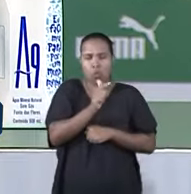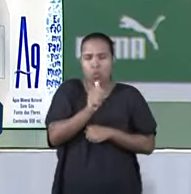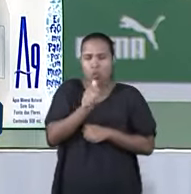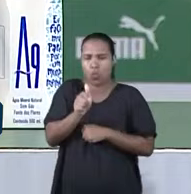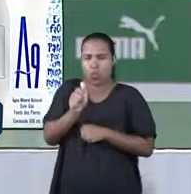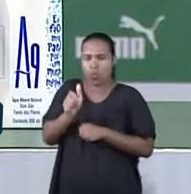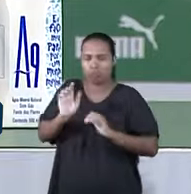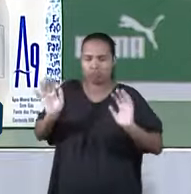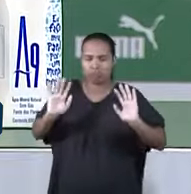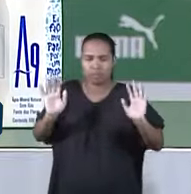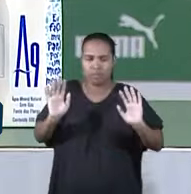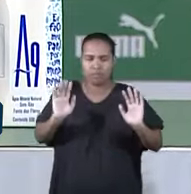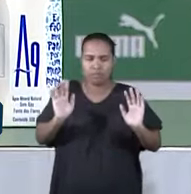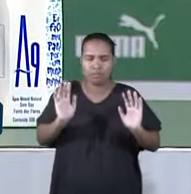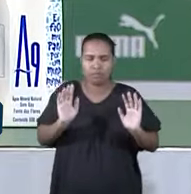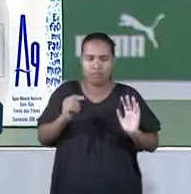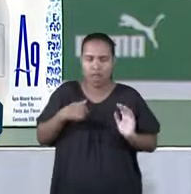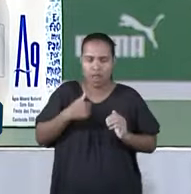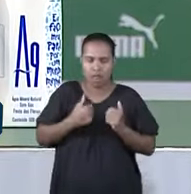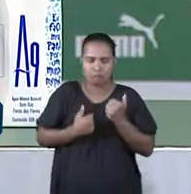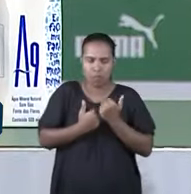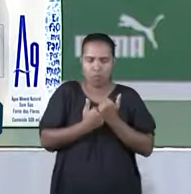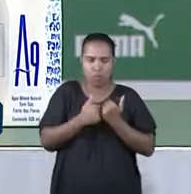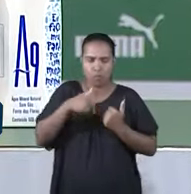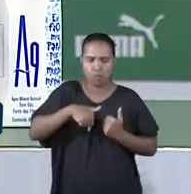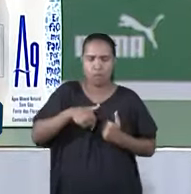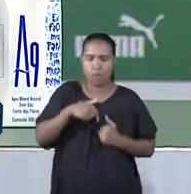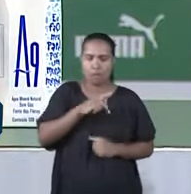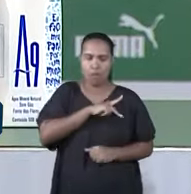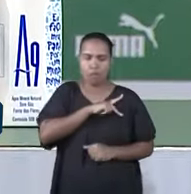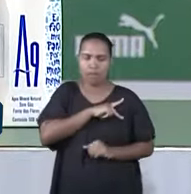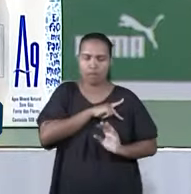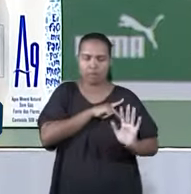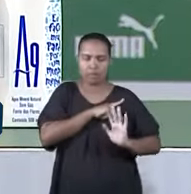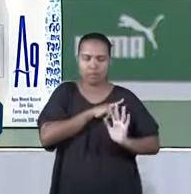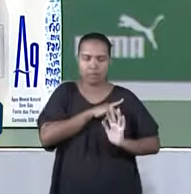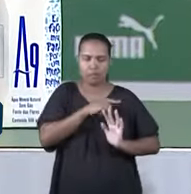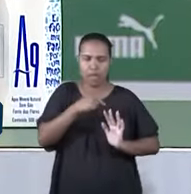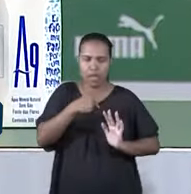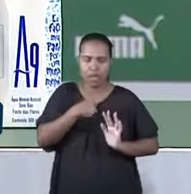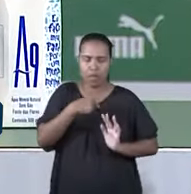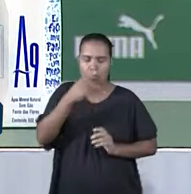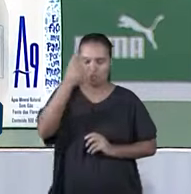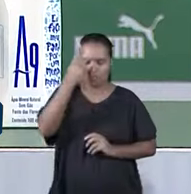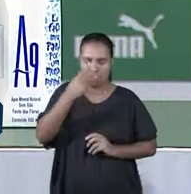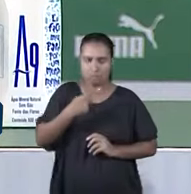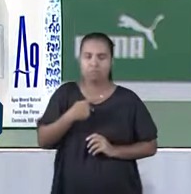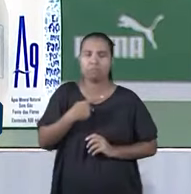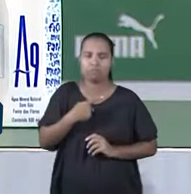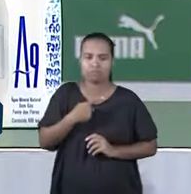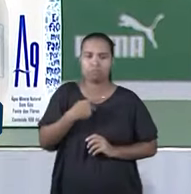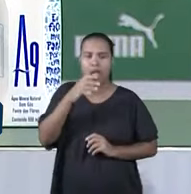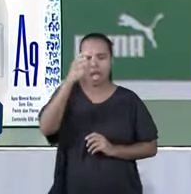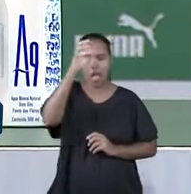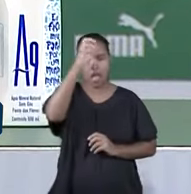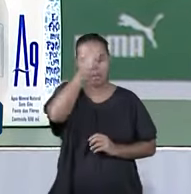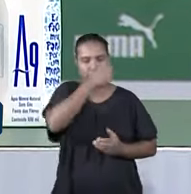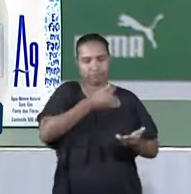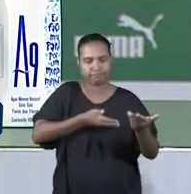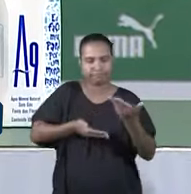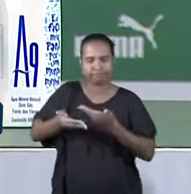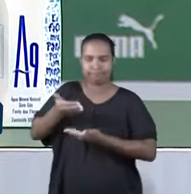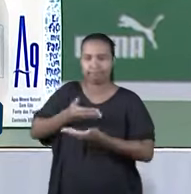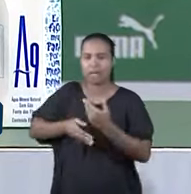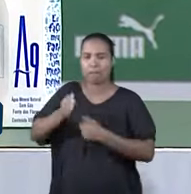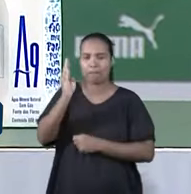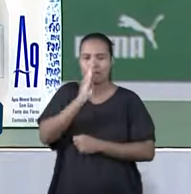melhor que algum treinador que passou aqui. Eu estou aqui para tentar ser melhor do que eu mesmo, para aprender com os meus jogadores, para aprender com o futebol brasileiro,